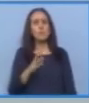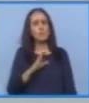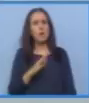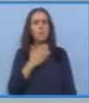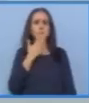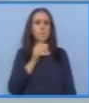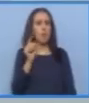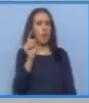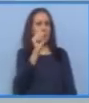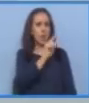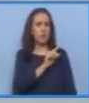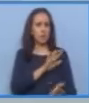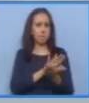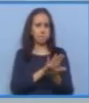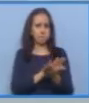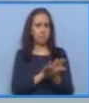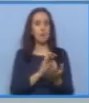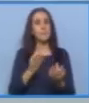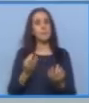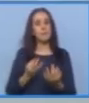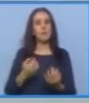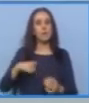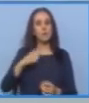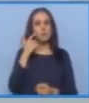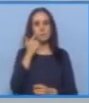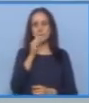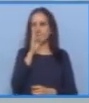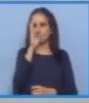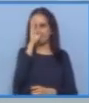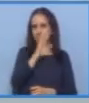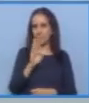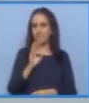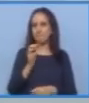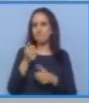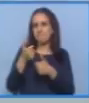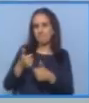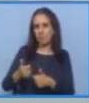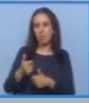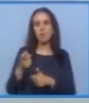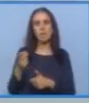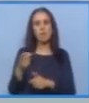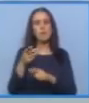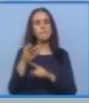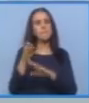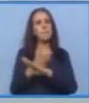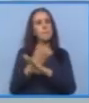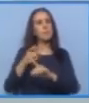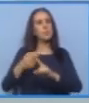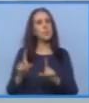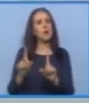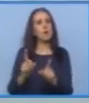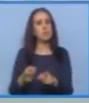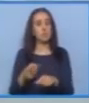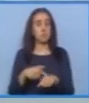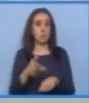produzindo muita coisa. Também já vamos conhecendo melhor, já vamos identificando muito bem que diferenças é que existem. Se calhar estamos numa